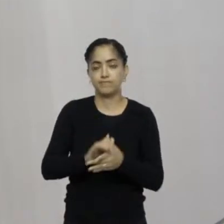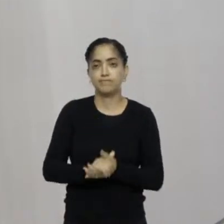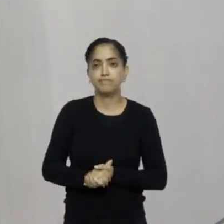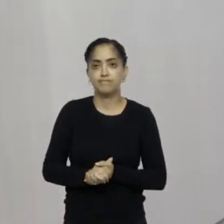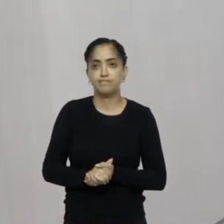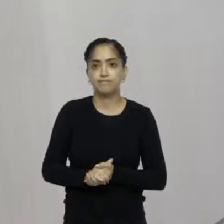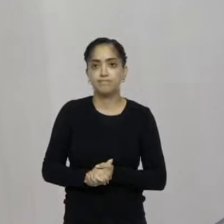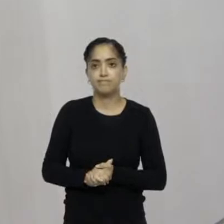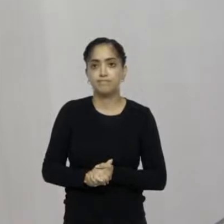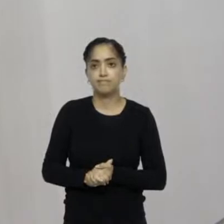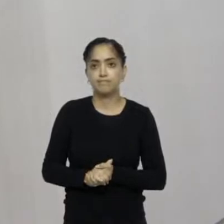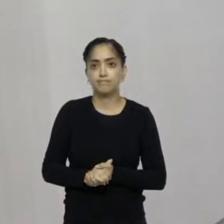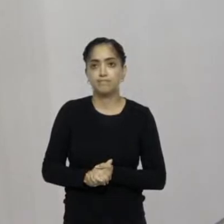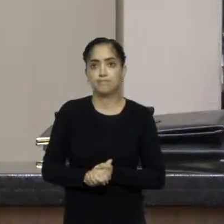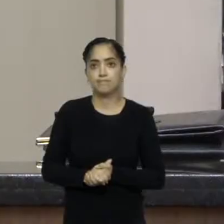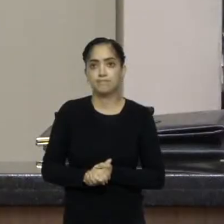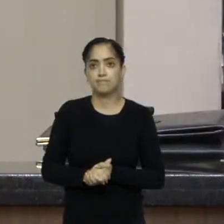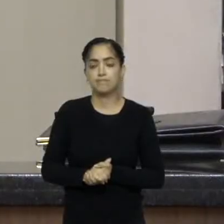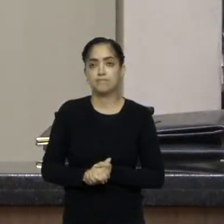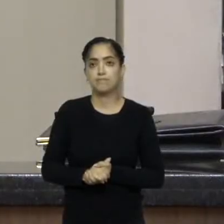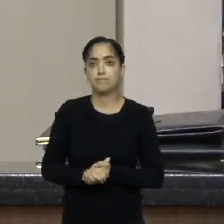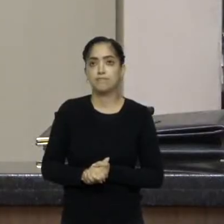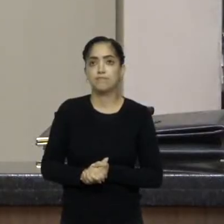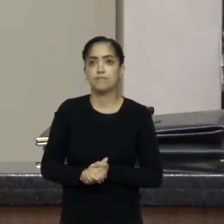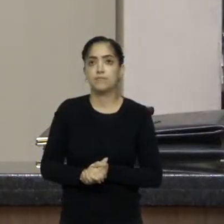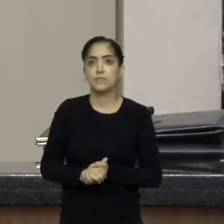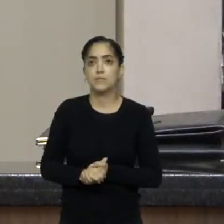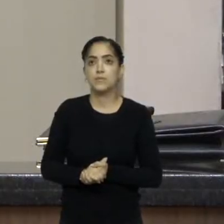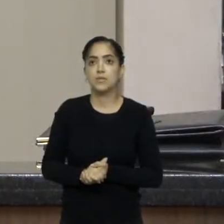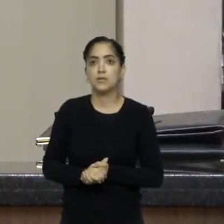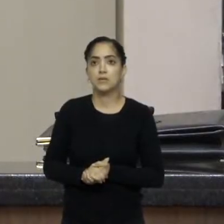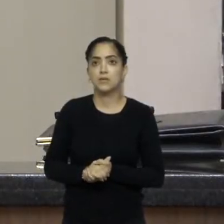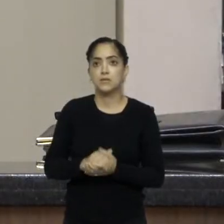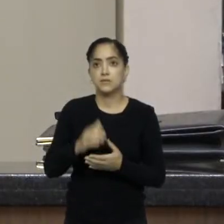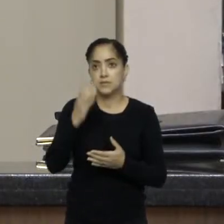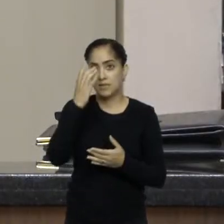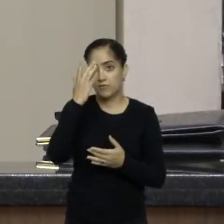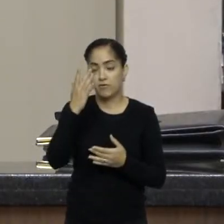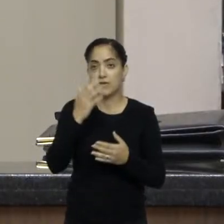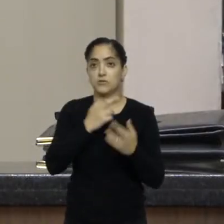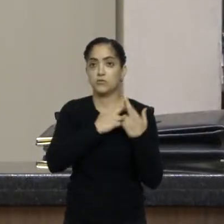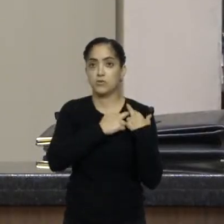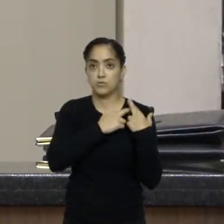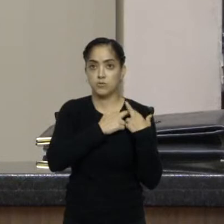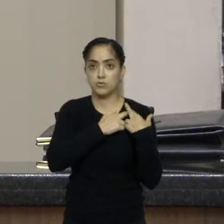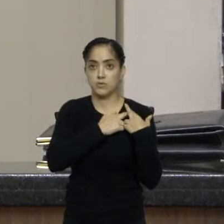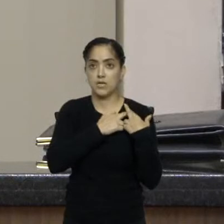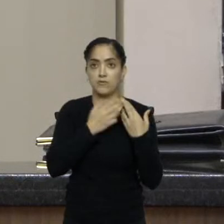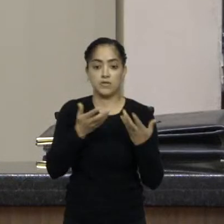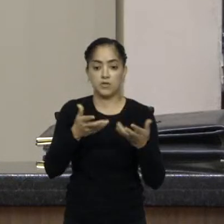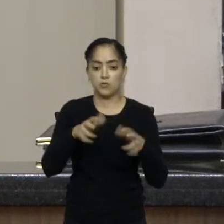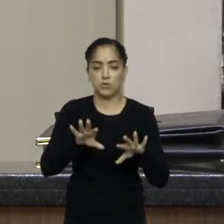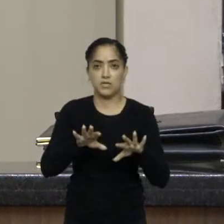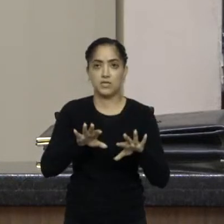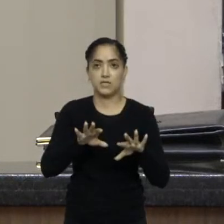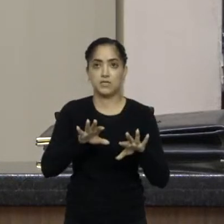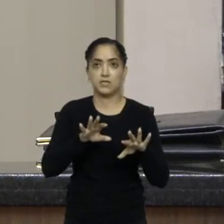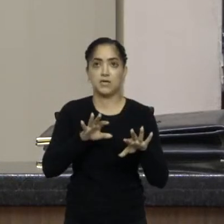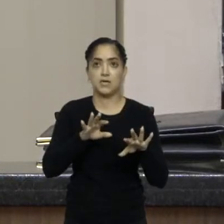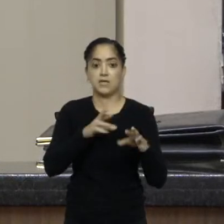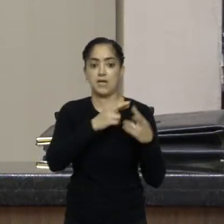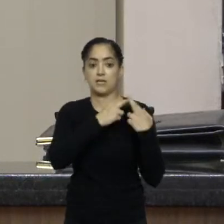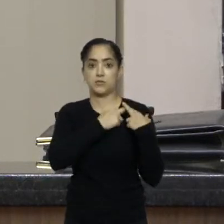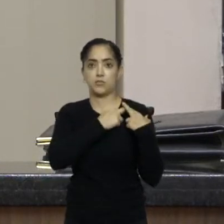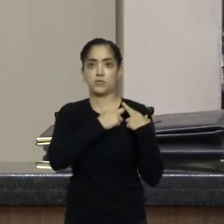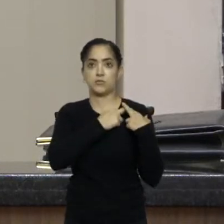obrigado, senhor presidente. Bem lembrado. Seria fácil se o responsável que não quis fechar, porque não queria se responsabilizar, se